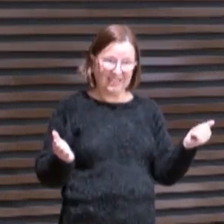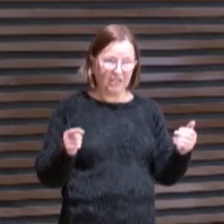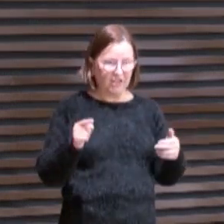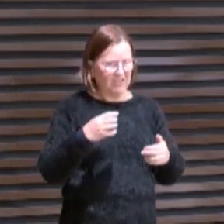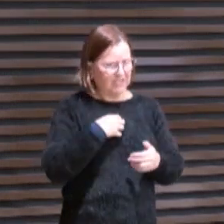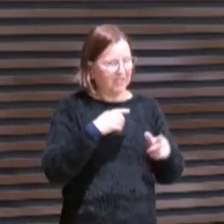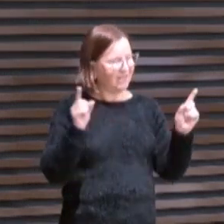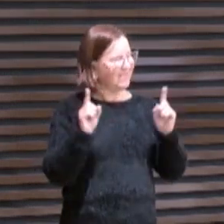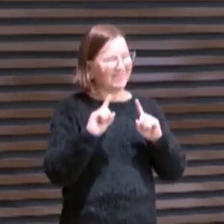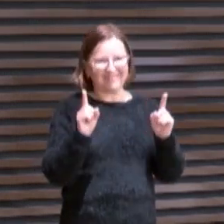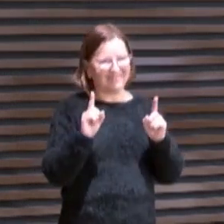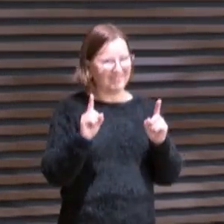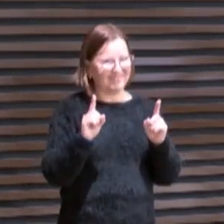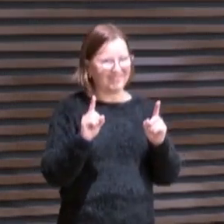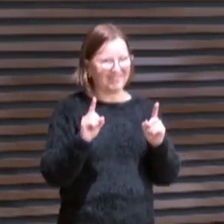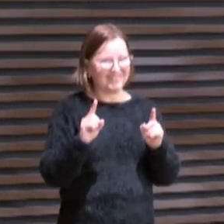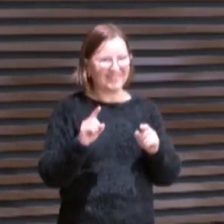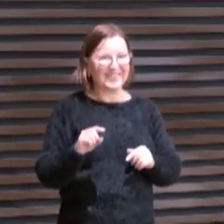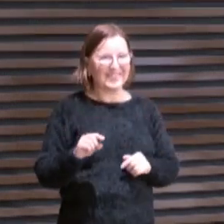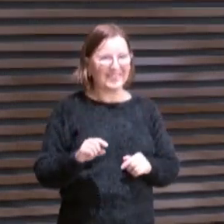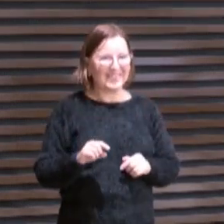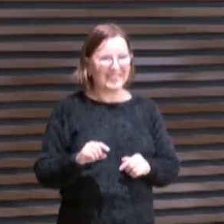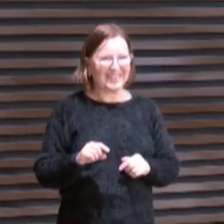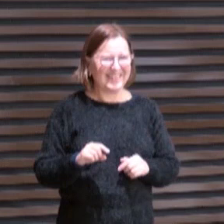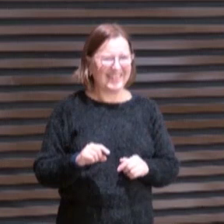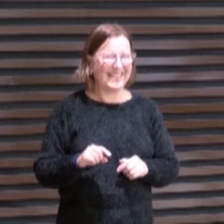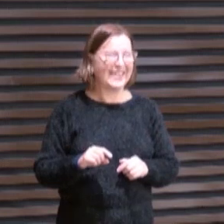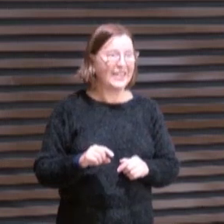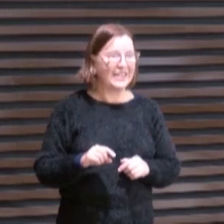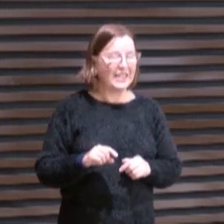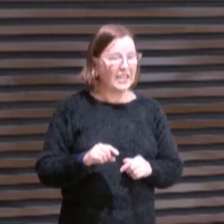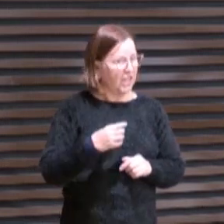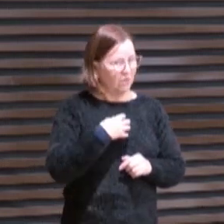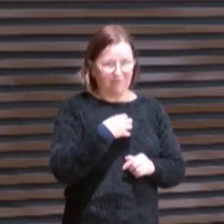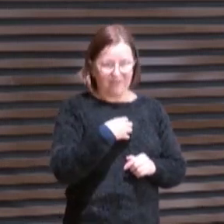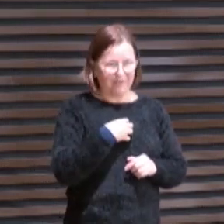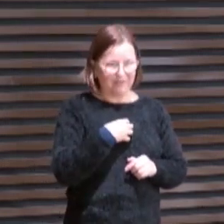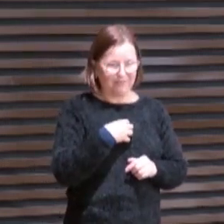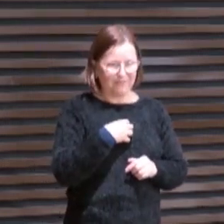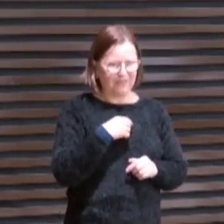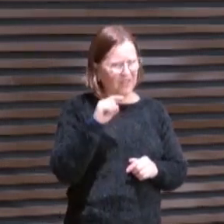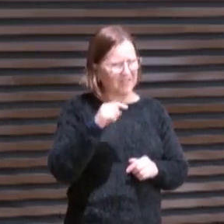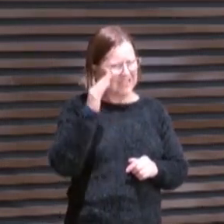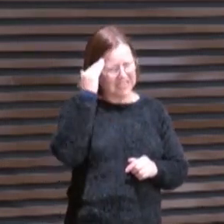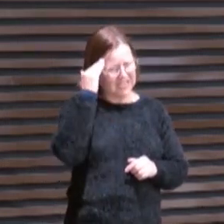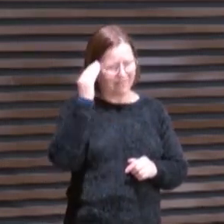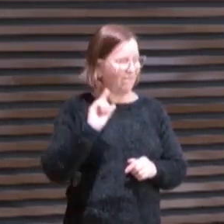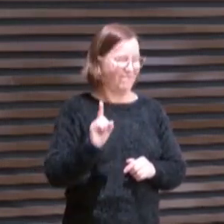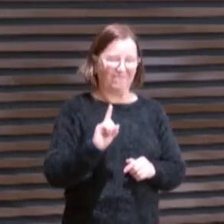Não. O único cinto que eu tenho é o da calça, né? Eu não sinto. Você entende?